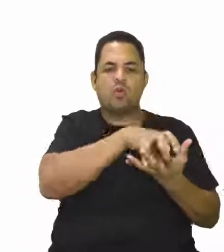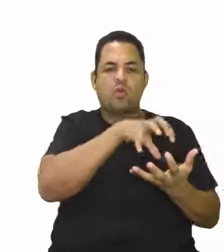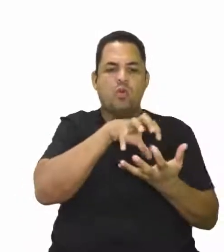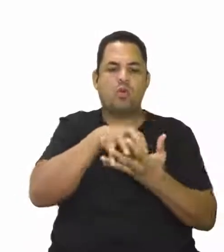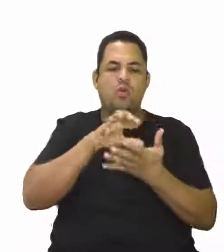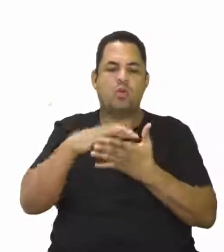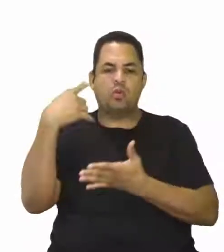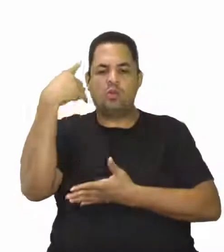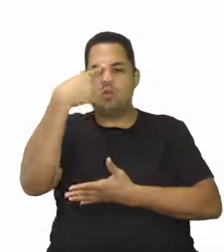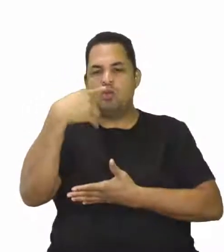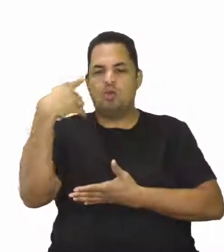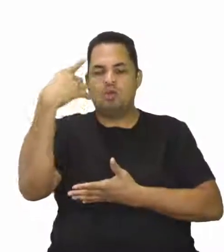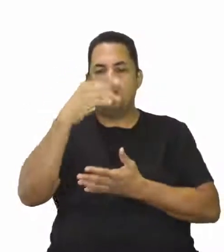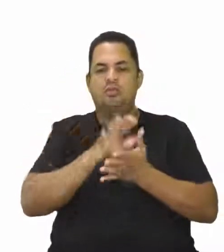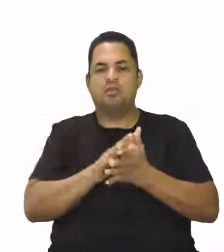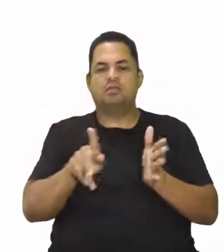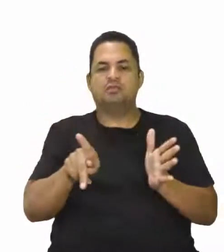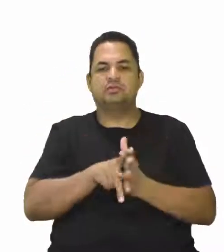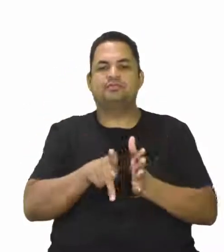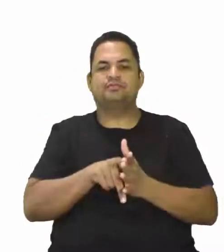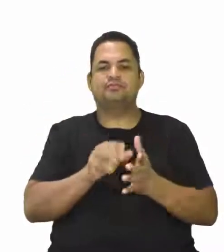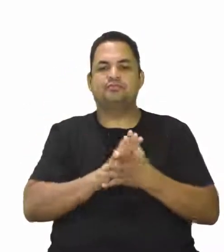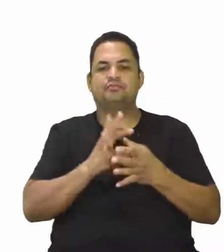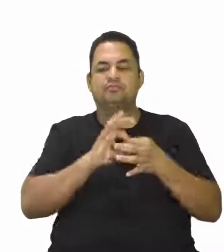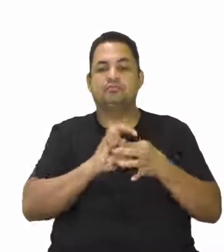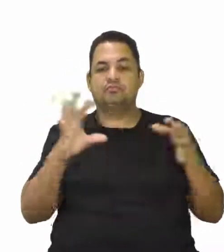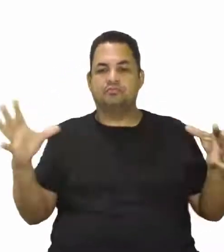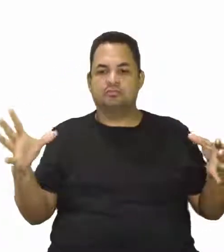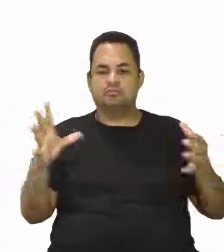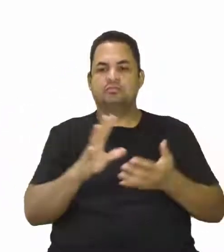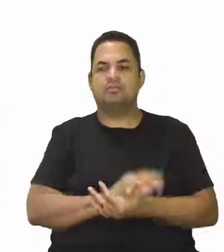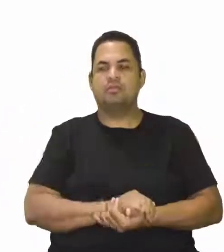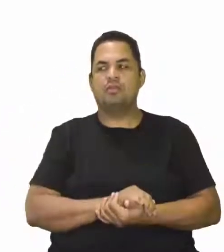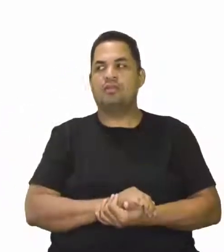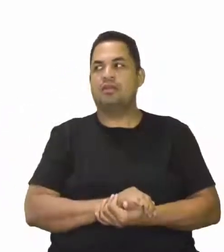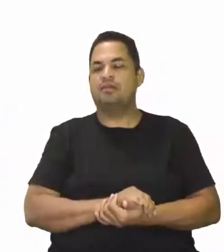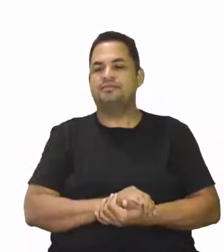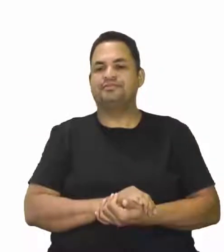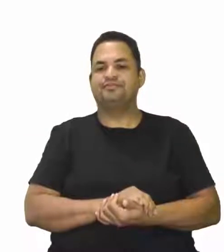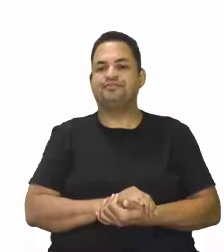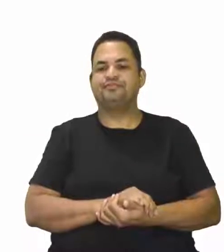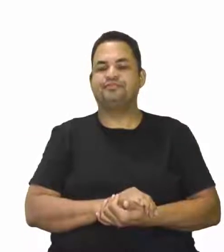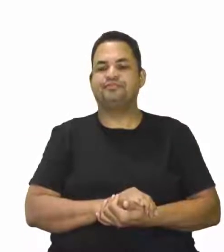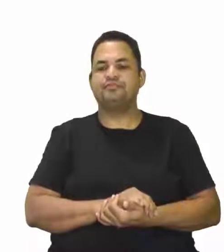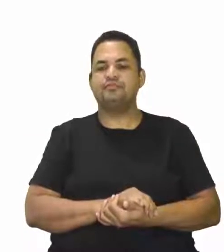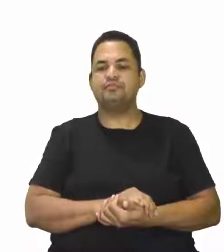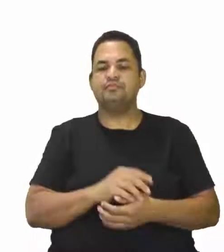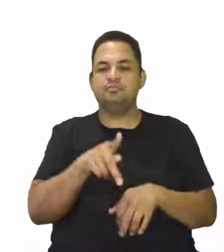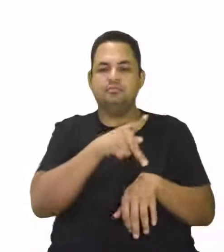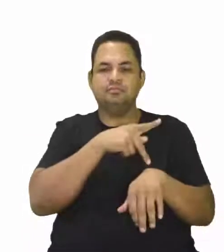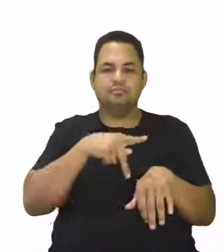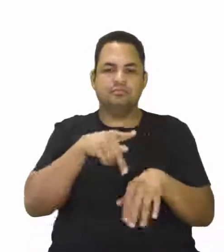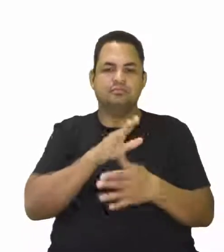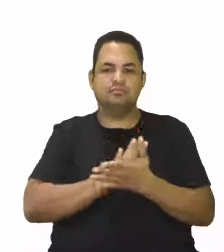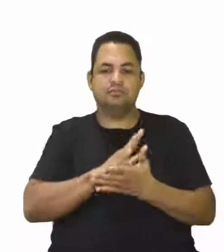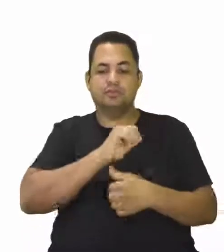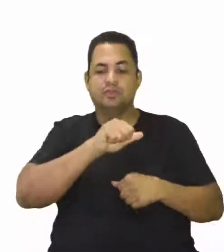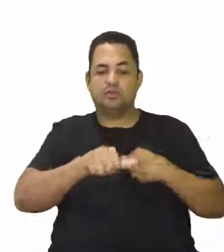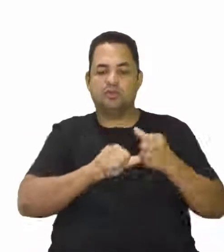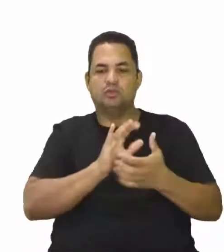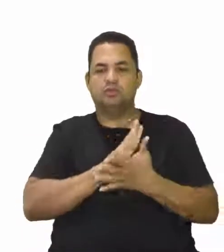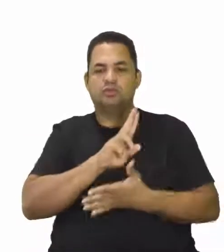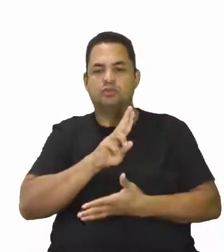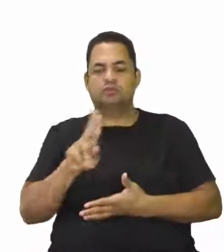país próprio, né? Isso. Independente. E o país ele já mudou de